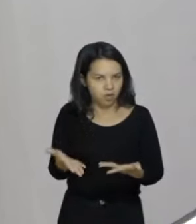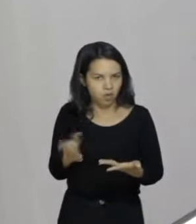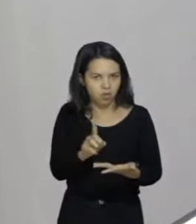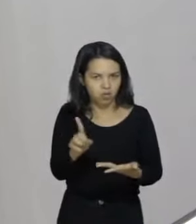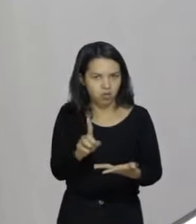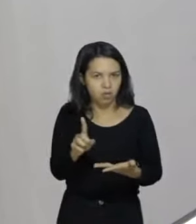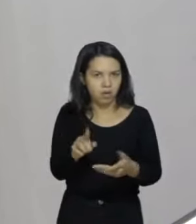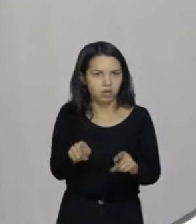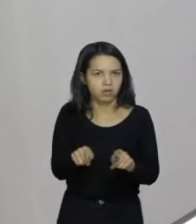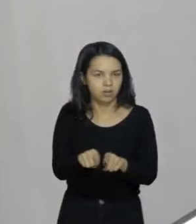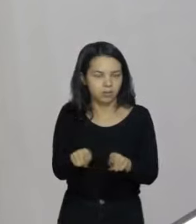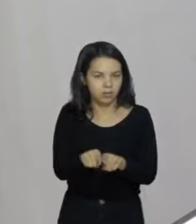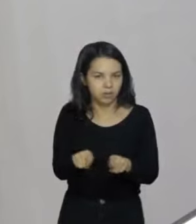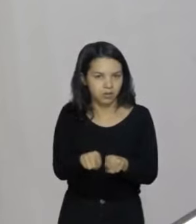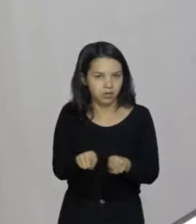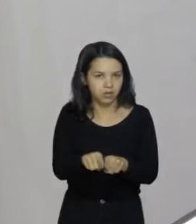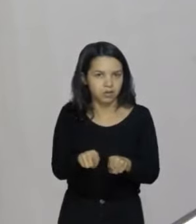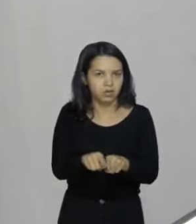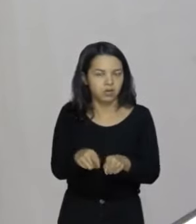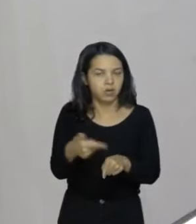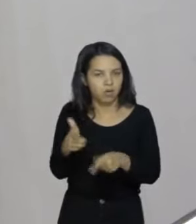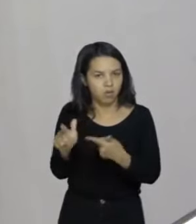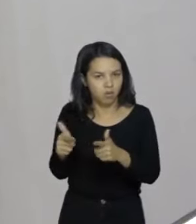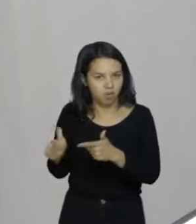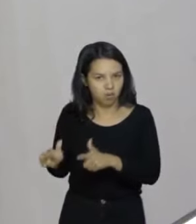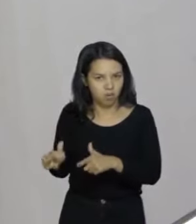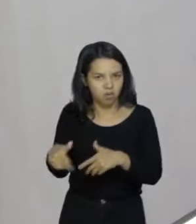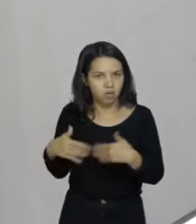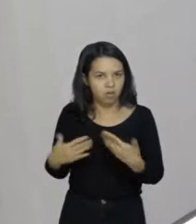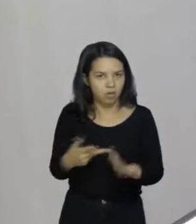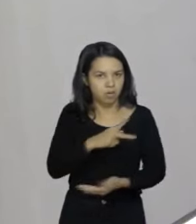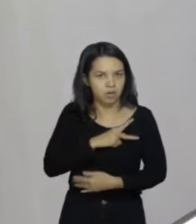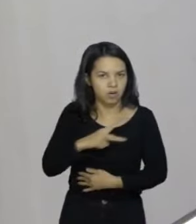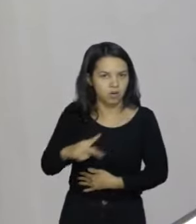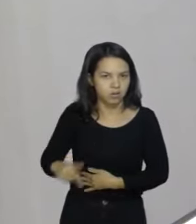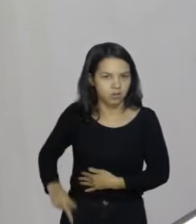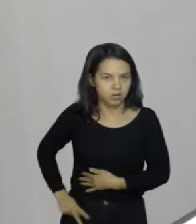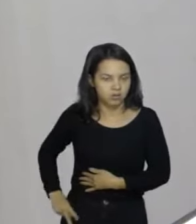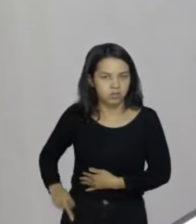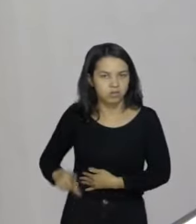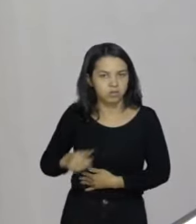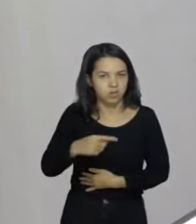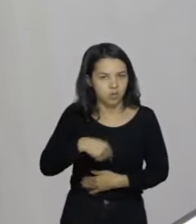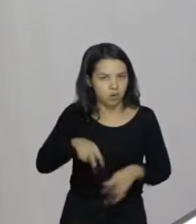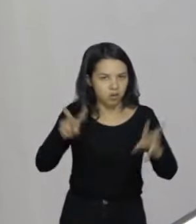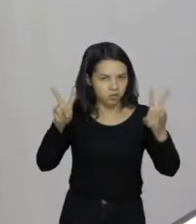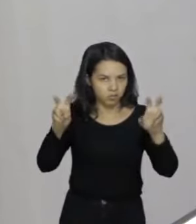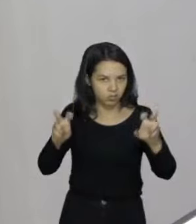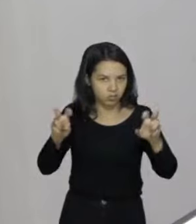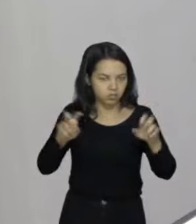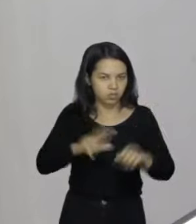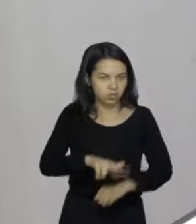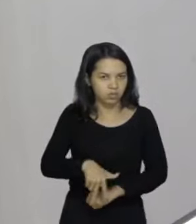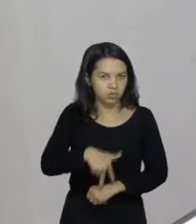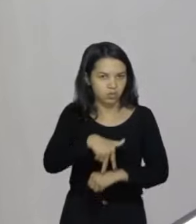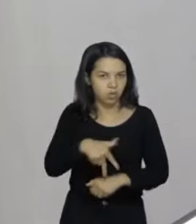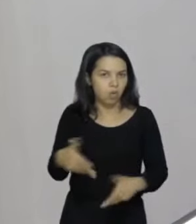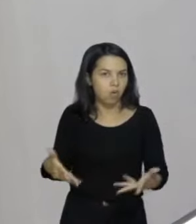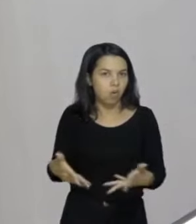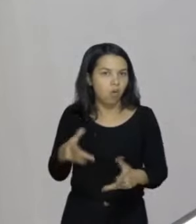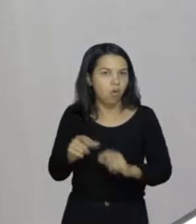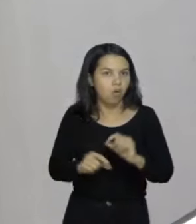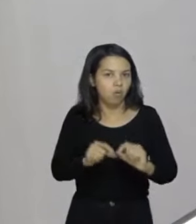Bem como também os remanescentes o senhor presidente o assunto que me traz essa Tribuna para falar